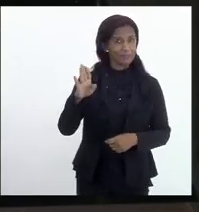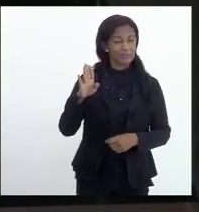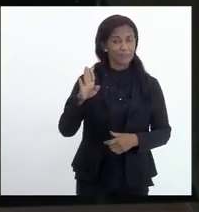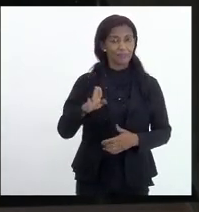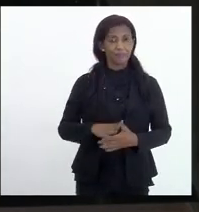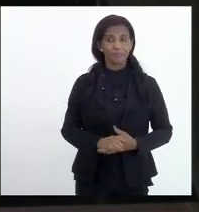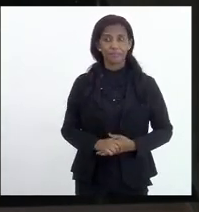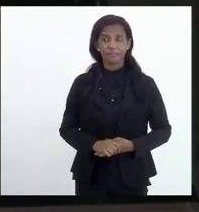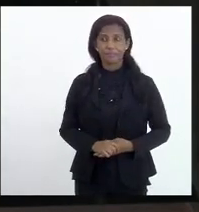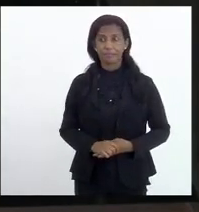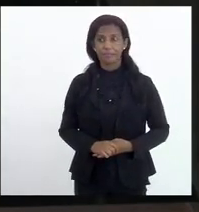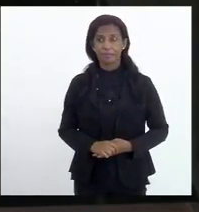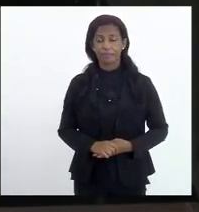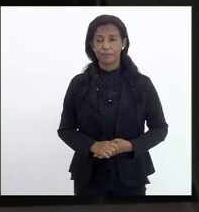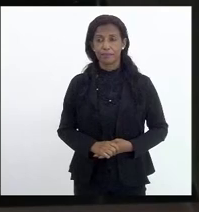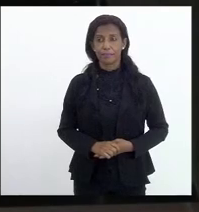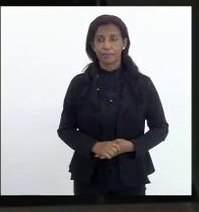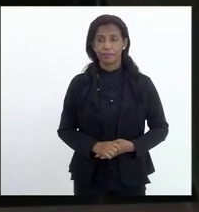né,